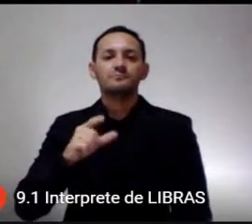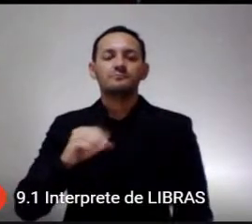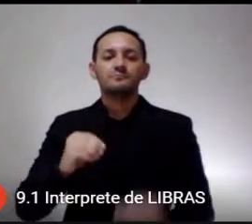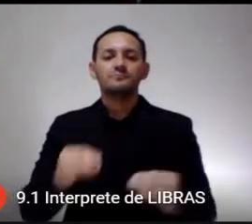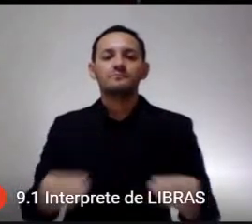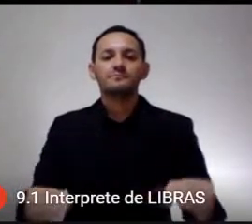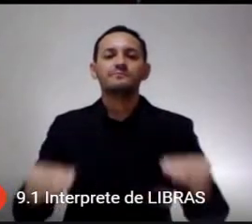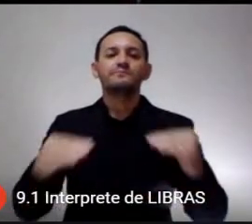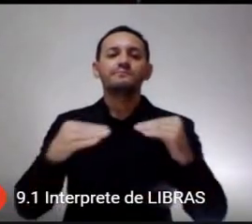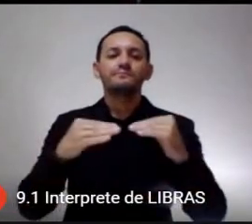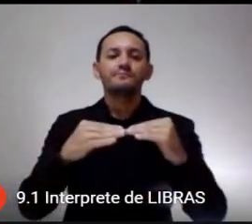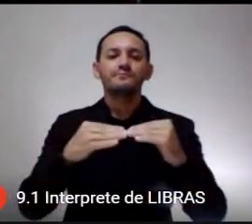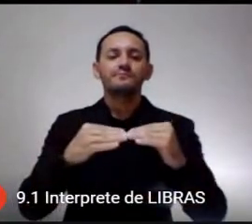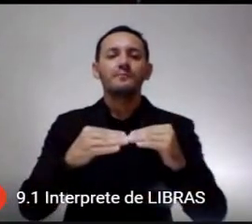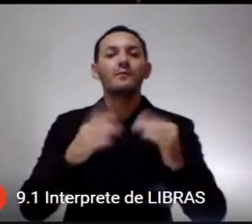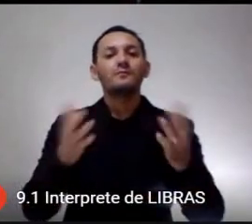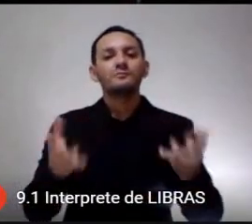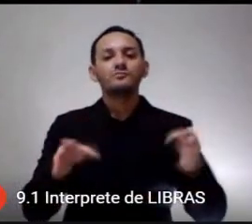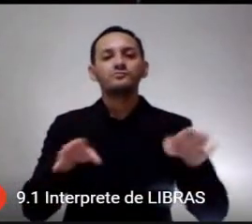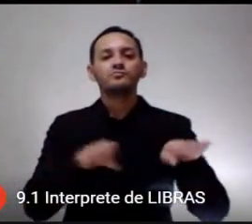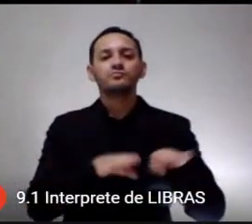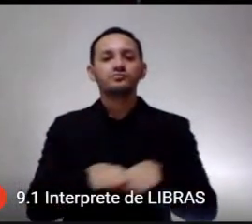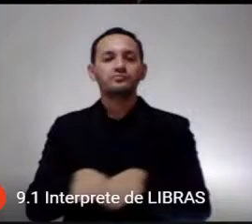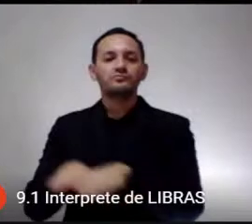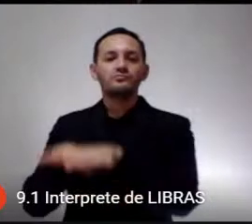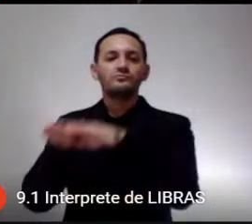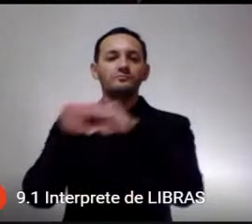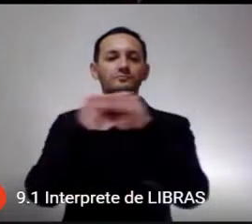unanimidade, fica deferida a prorrogação...